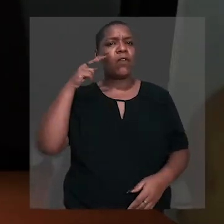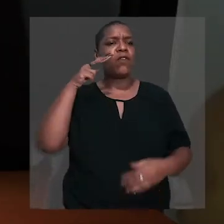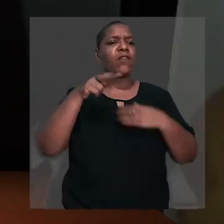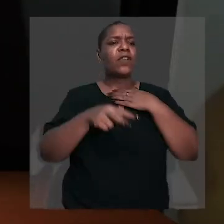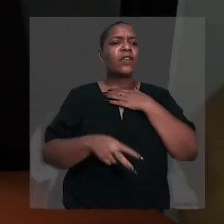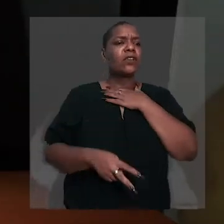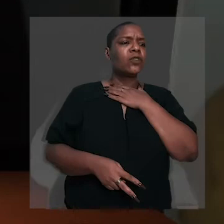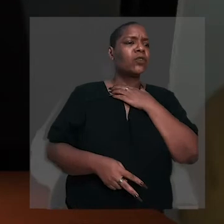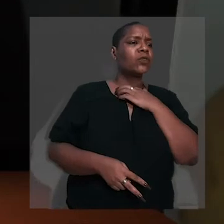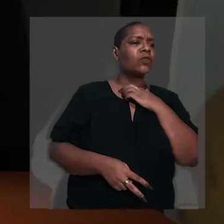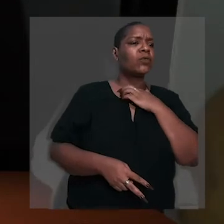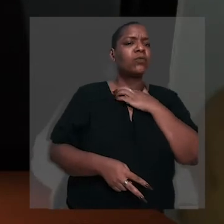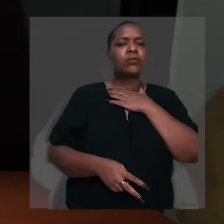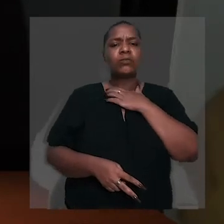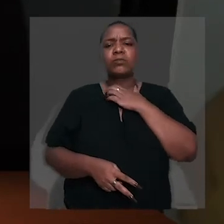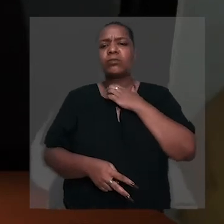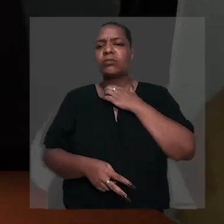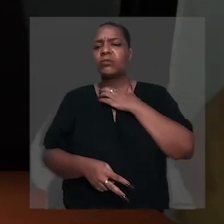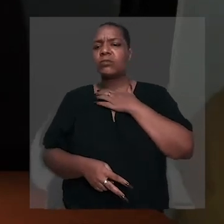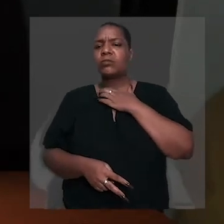eu vejo